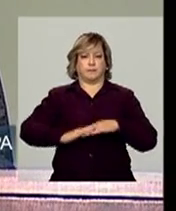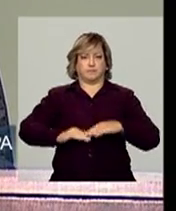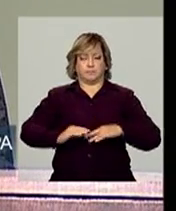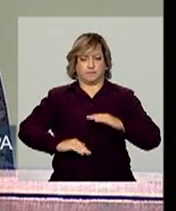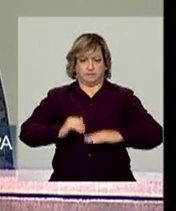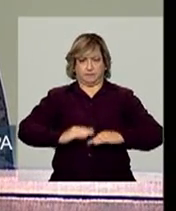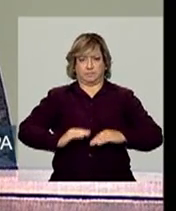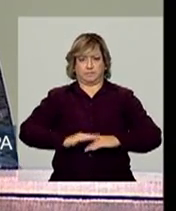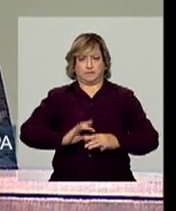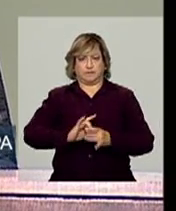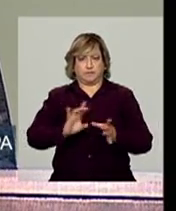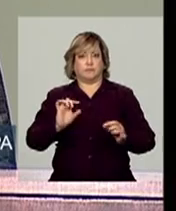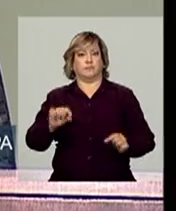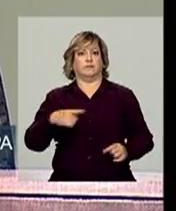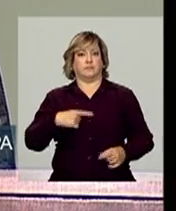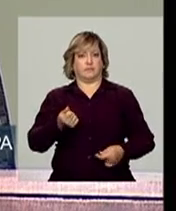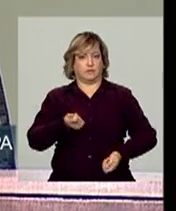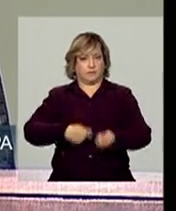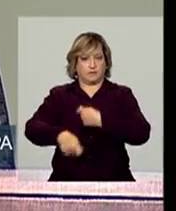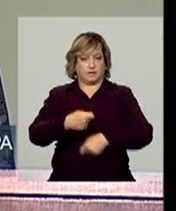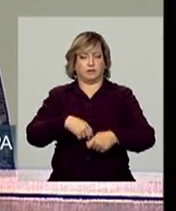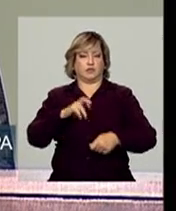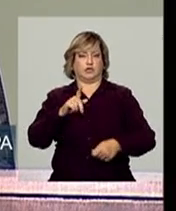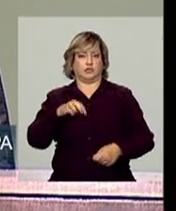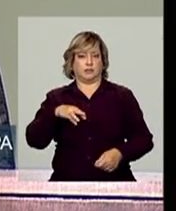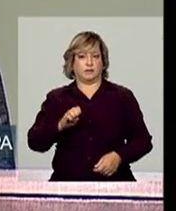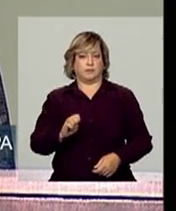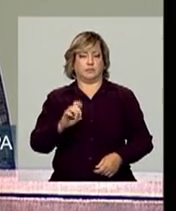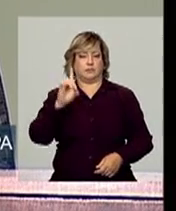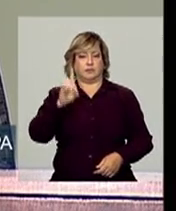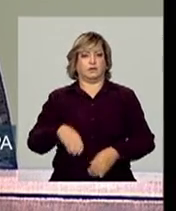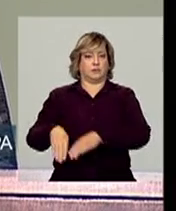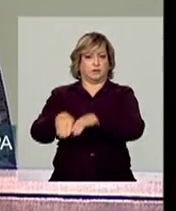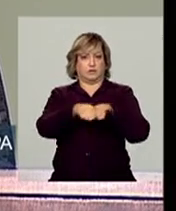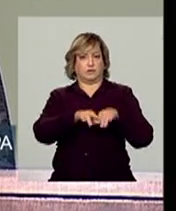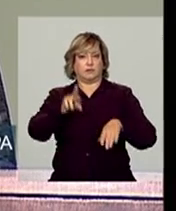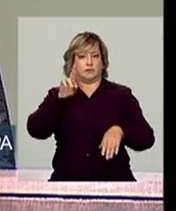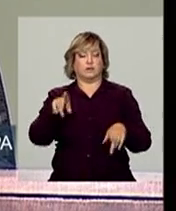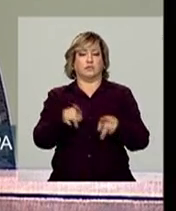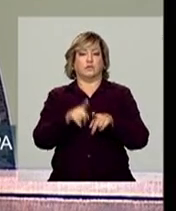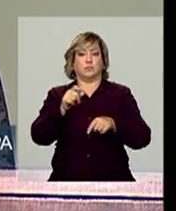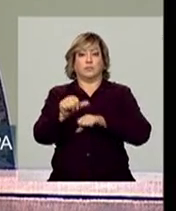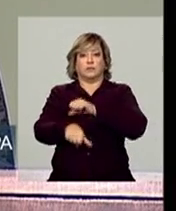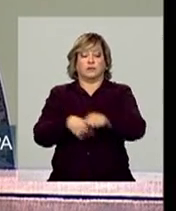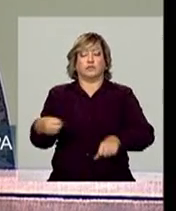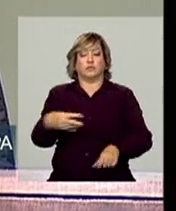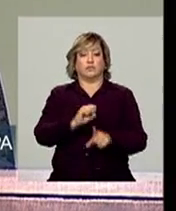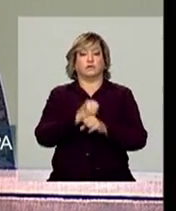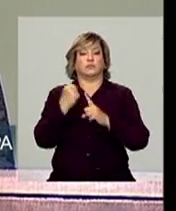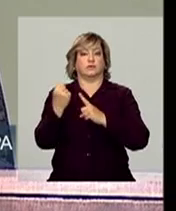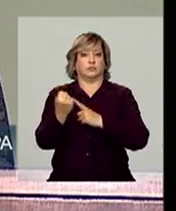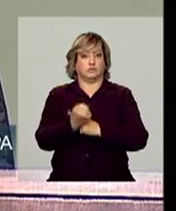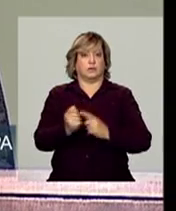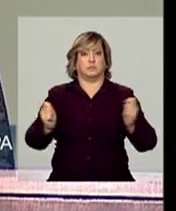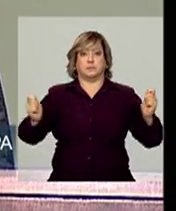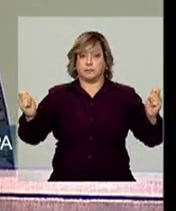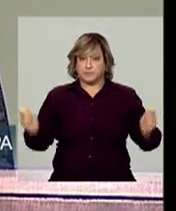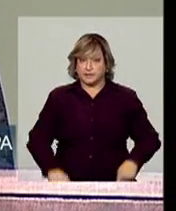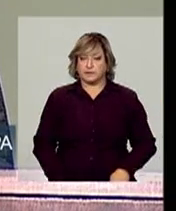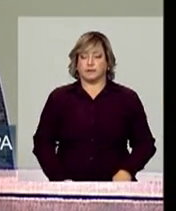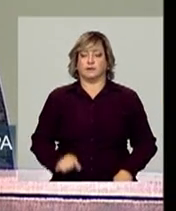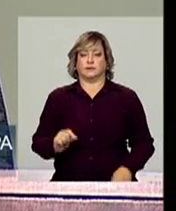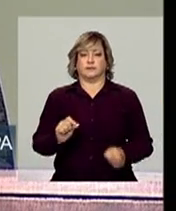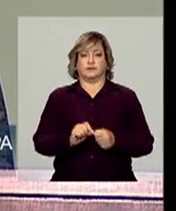conciliação histórica entre o regime democrático representativo e uma reforma social capaz